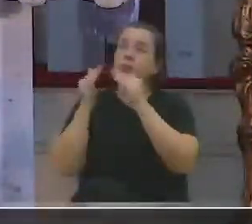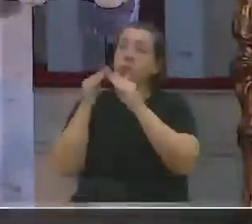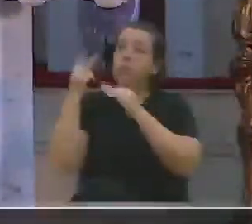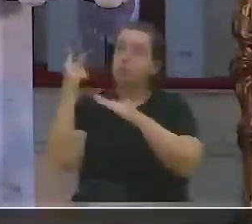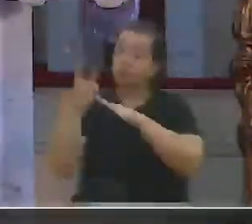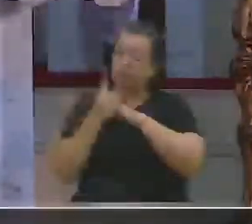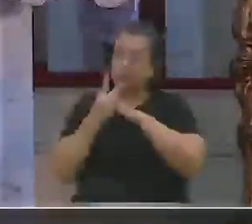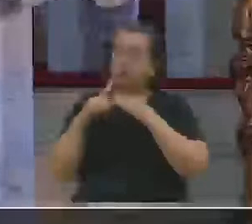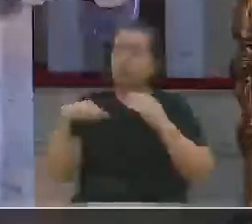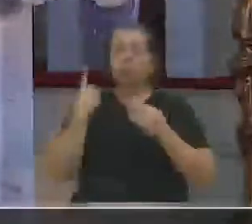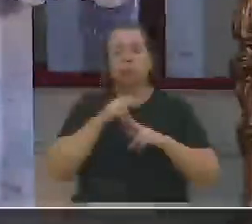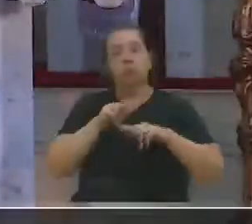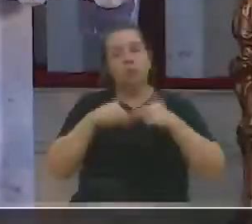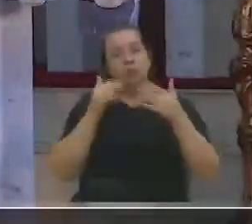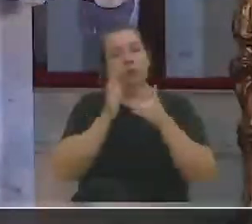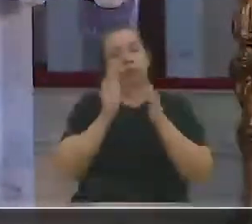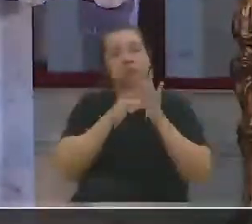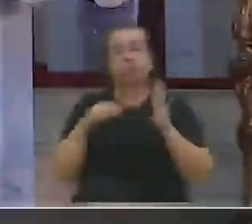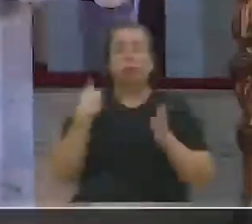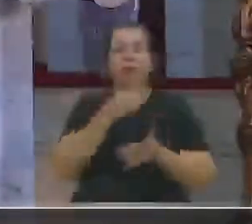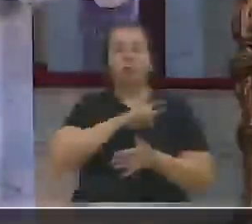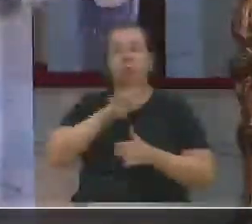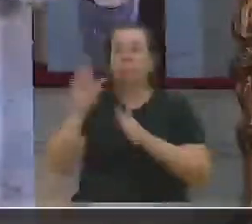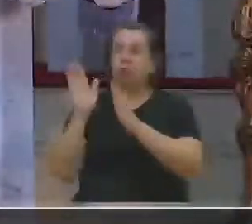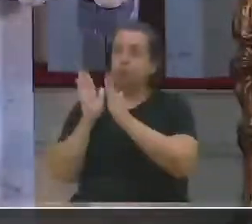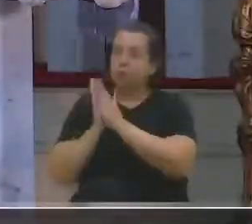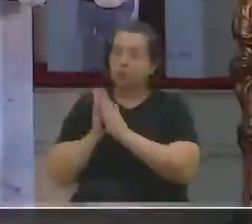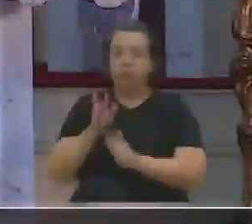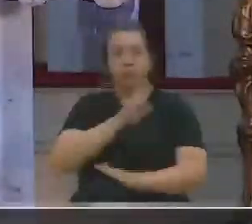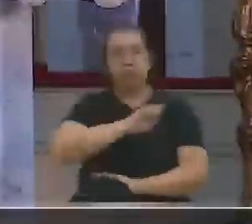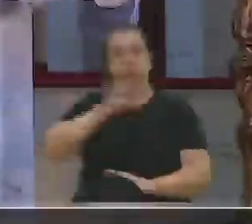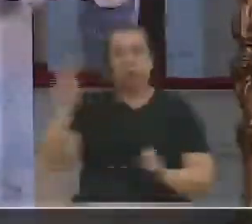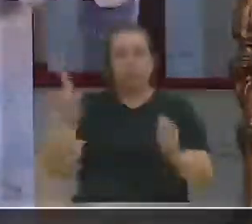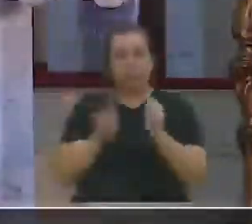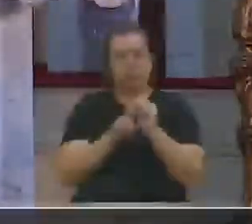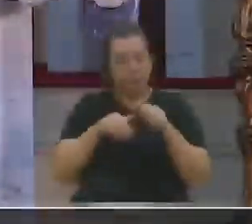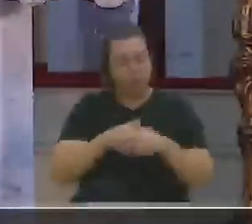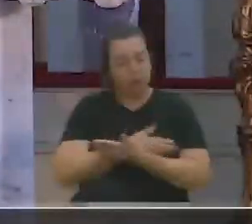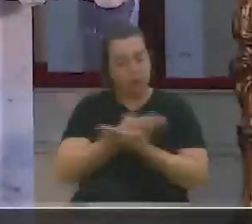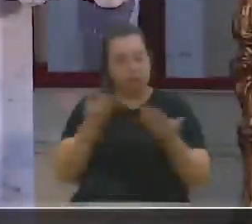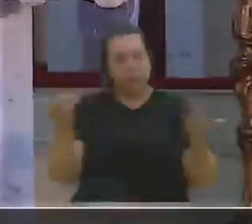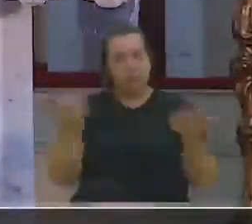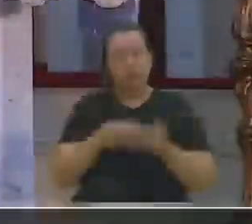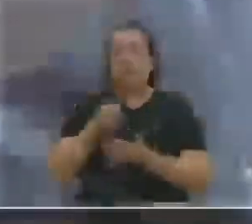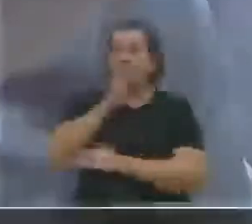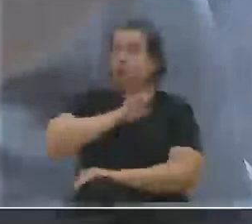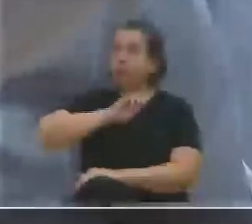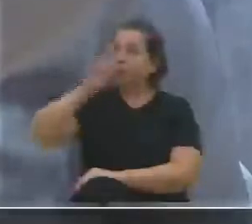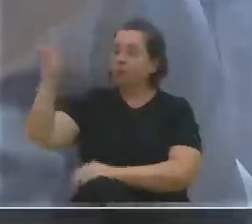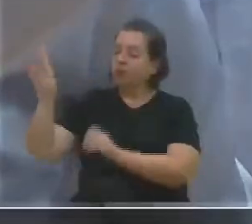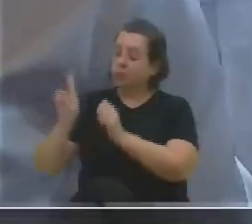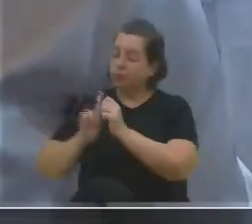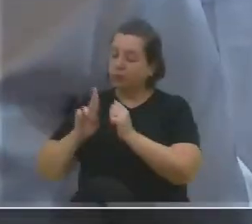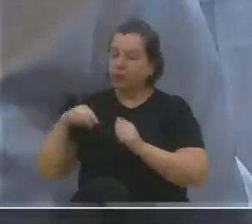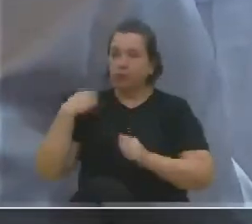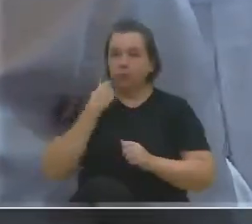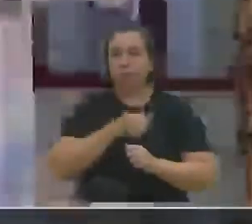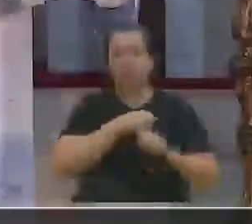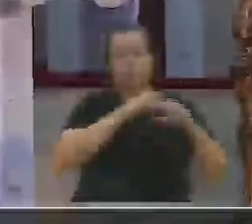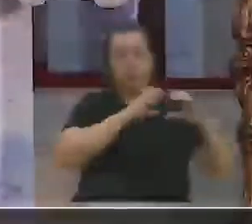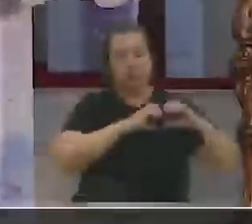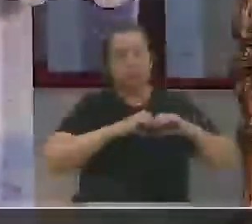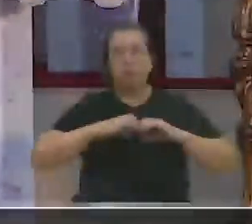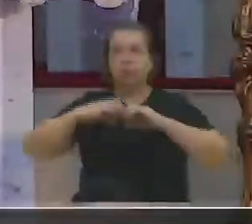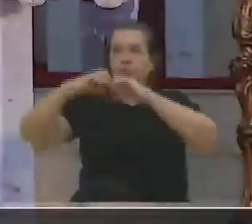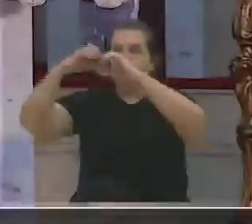nós, por Cristo nosso Senhor. Amém. Senhor esteja convosco. Ele está no meio de